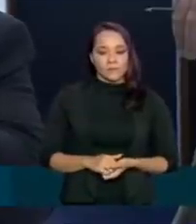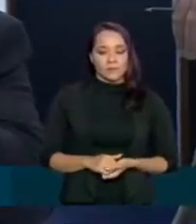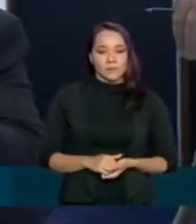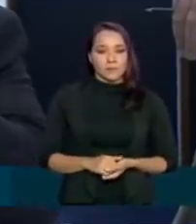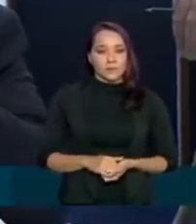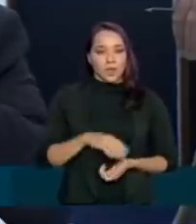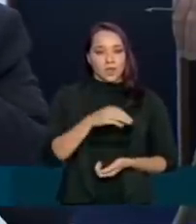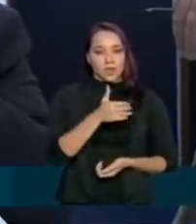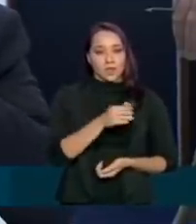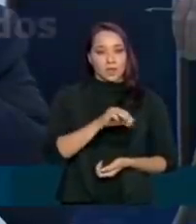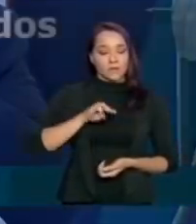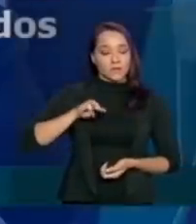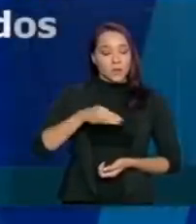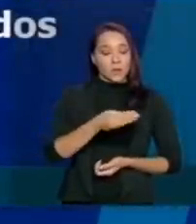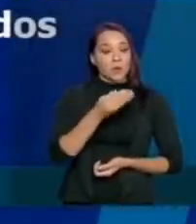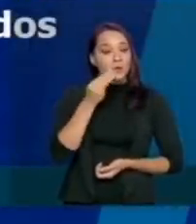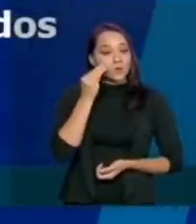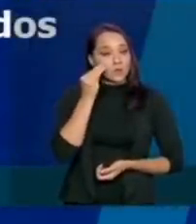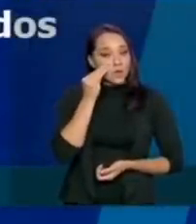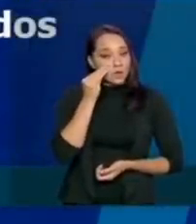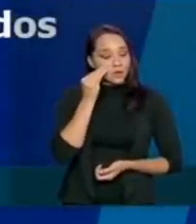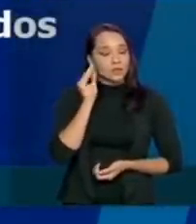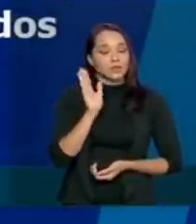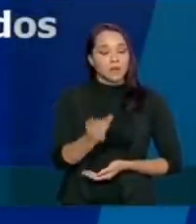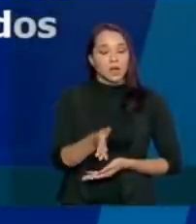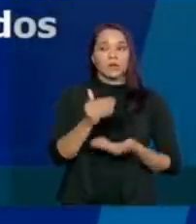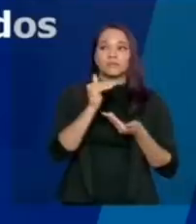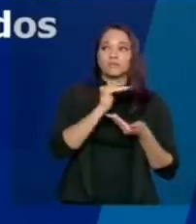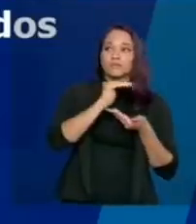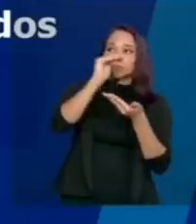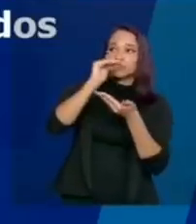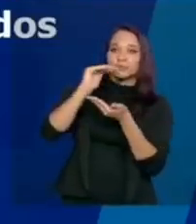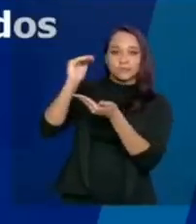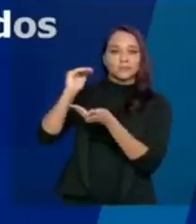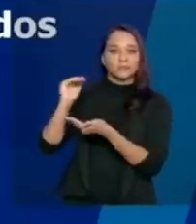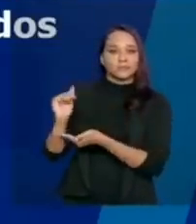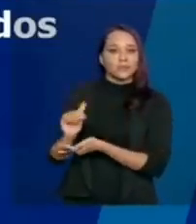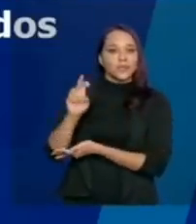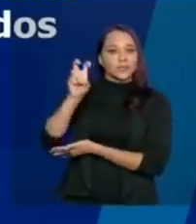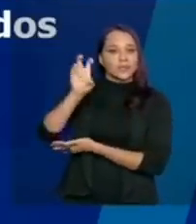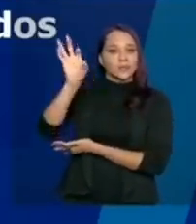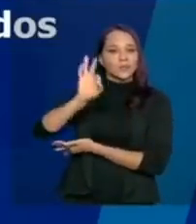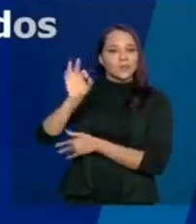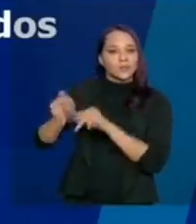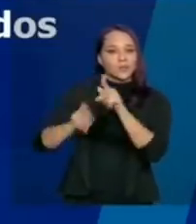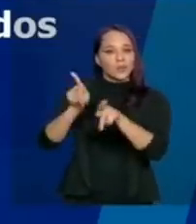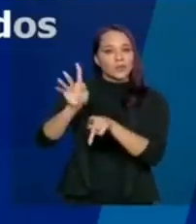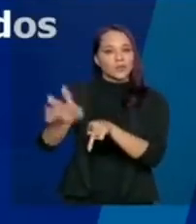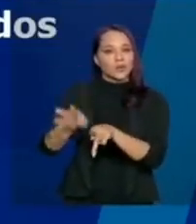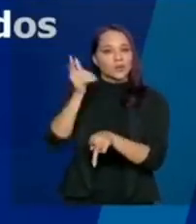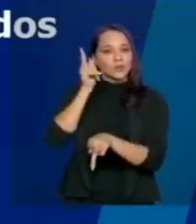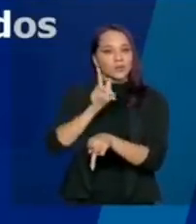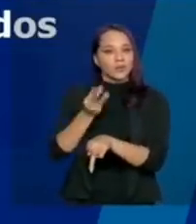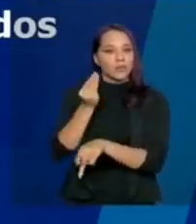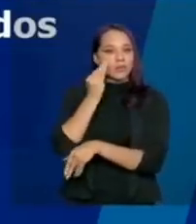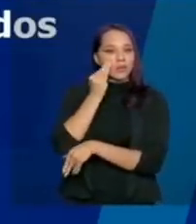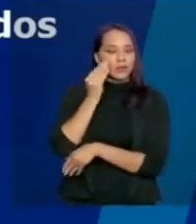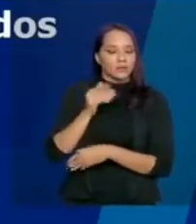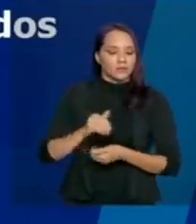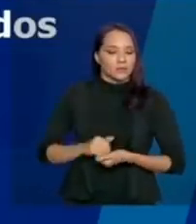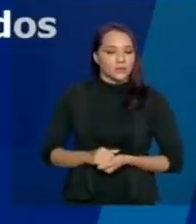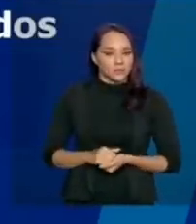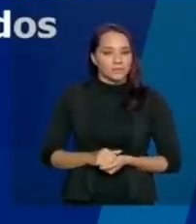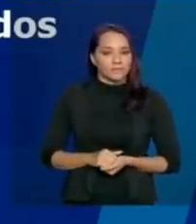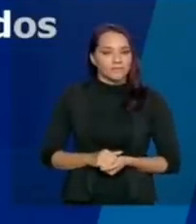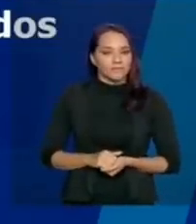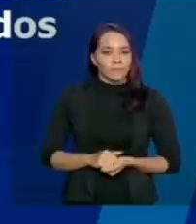10 milhões de testes também já foram distribuídos. É 5% da população testada. É uma das grandes, considerando